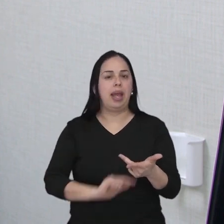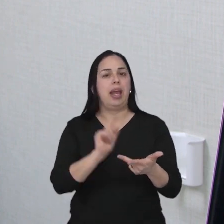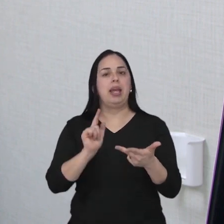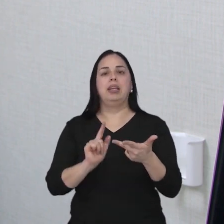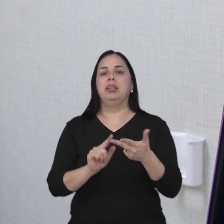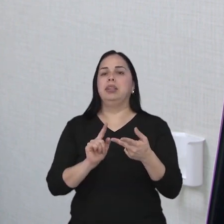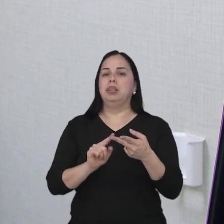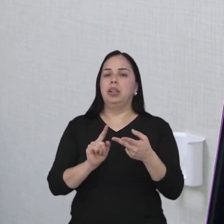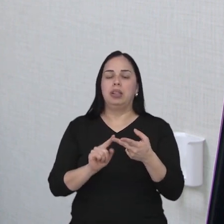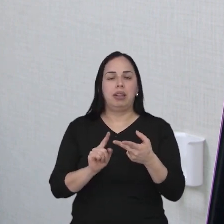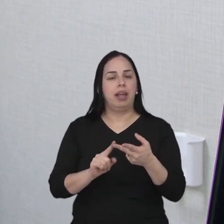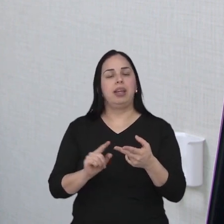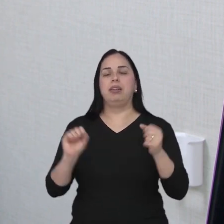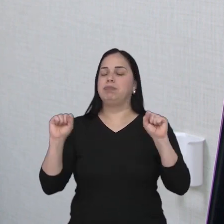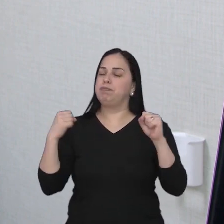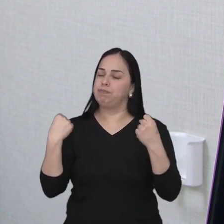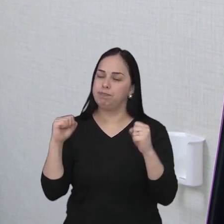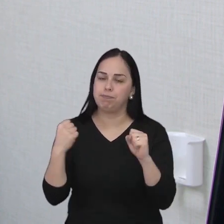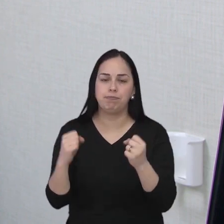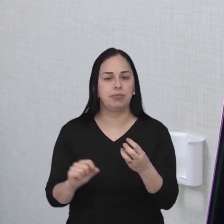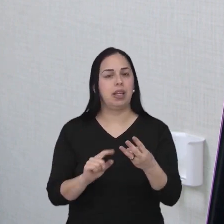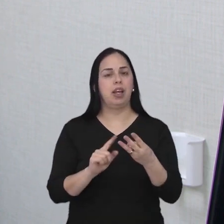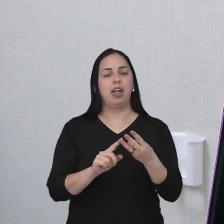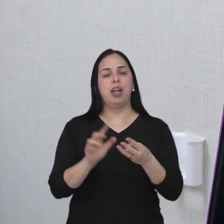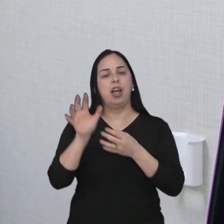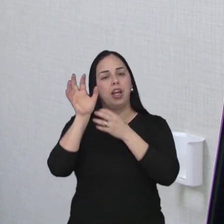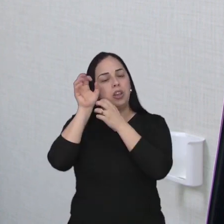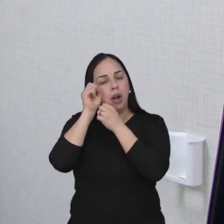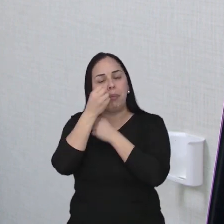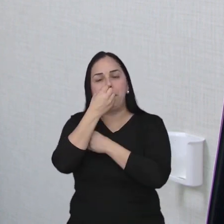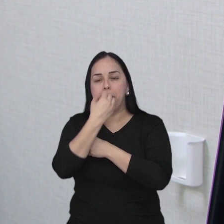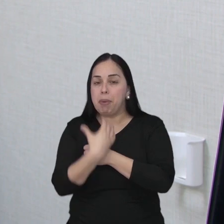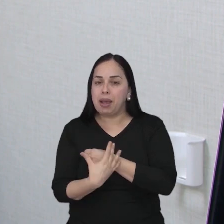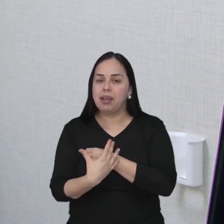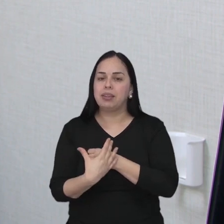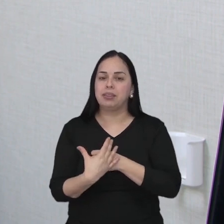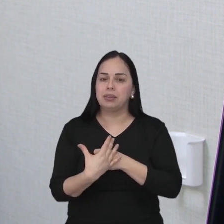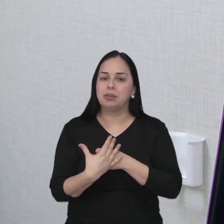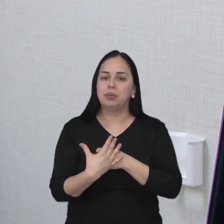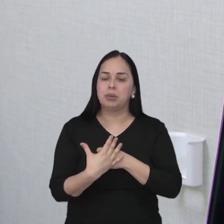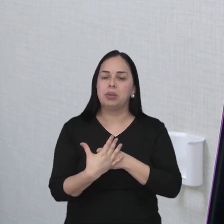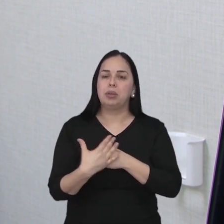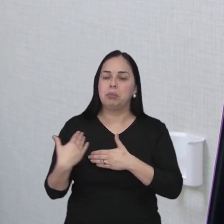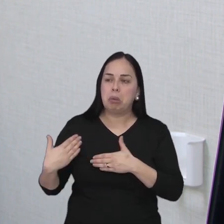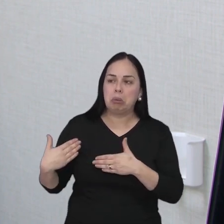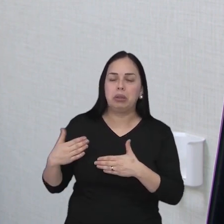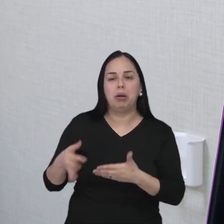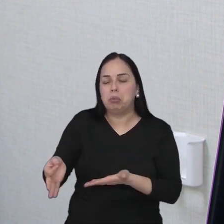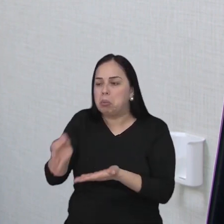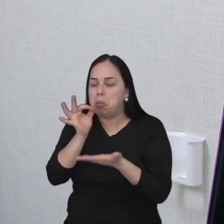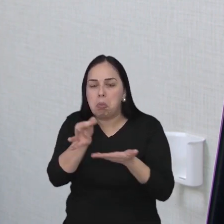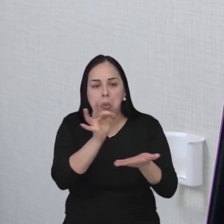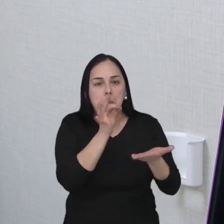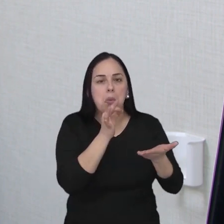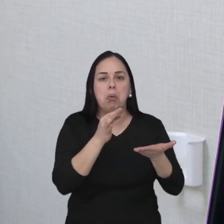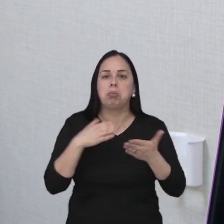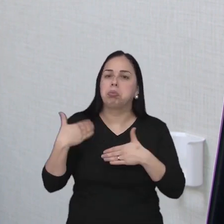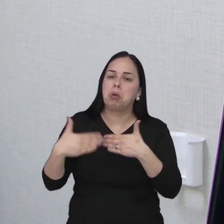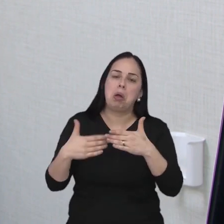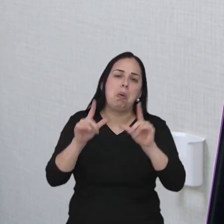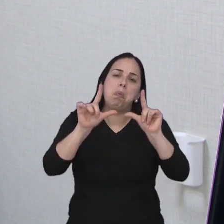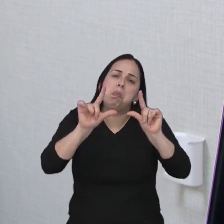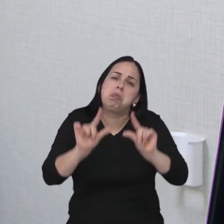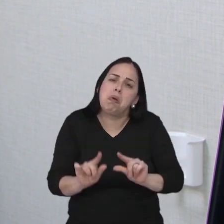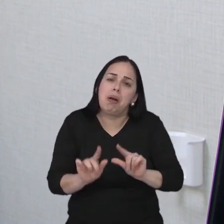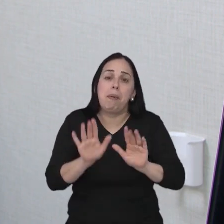físico, tem um sono correto, as suas chances de ter um efeito adverso, um evento adverso, vão